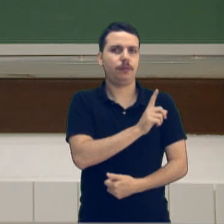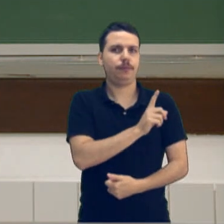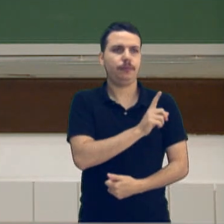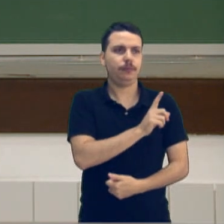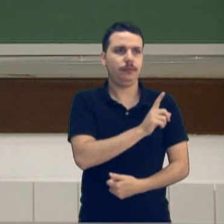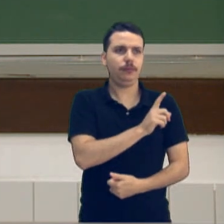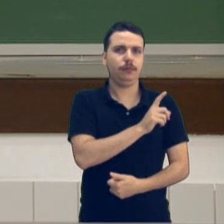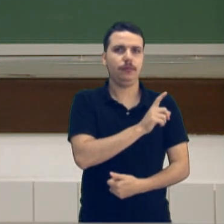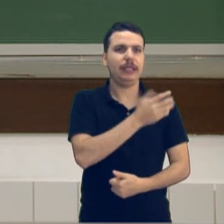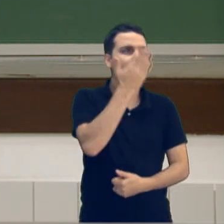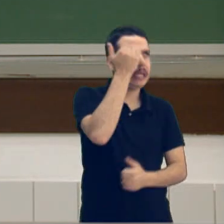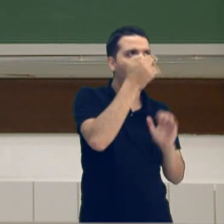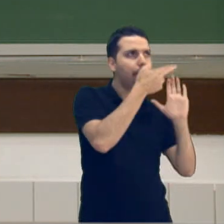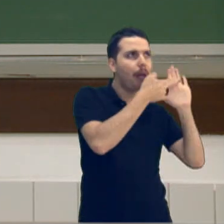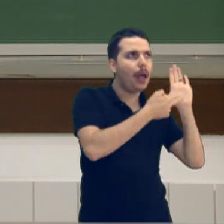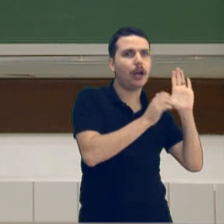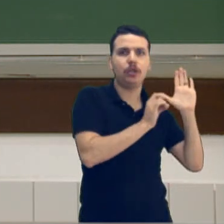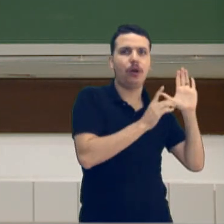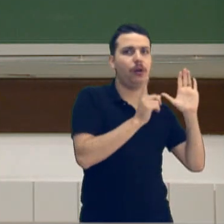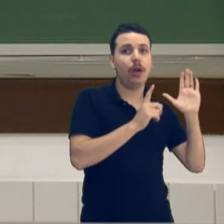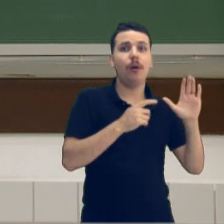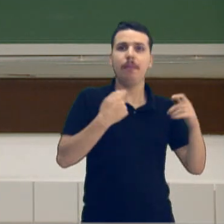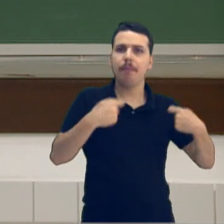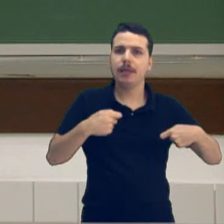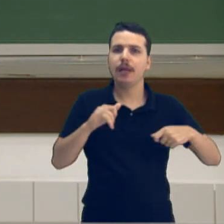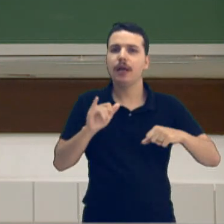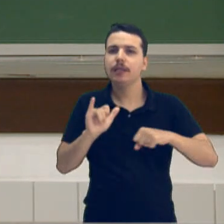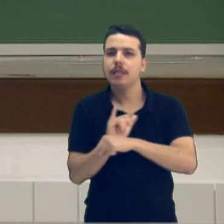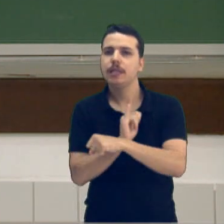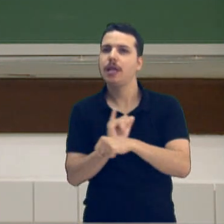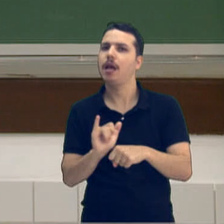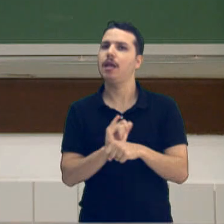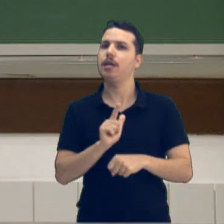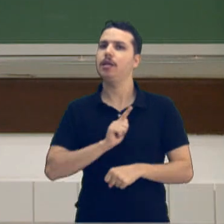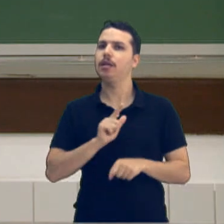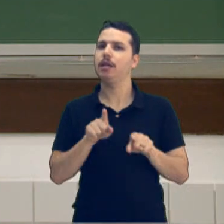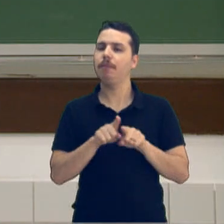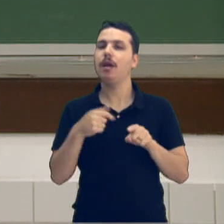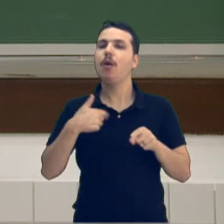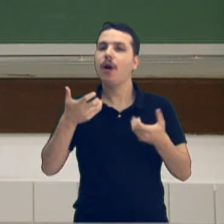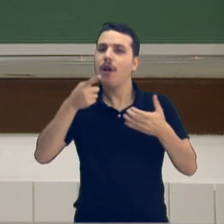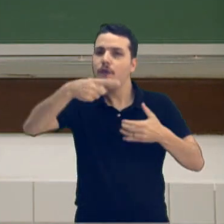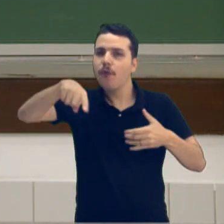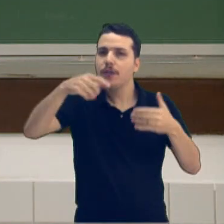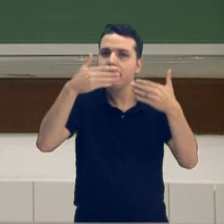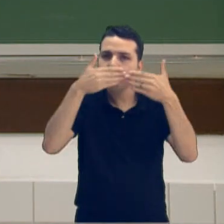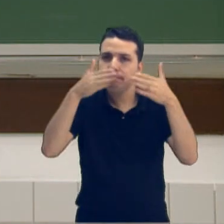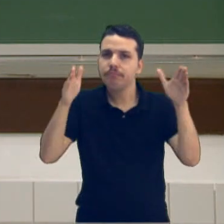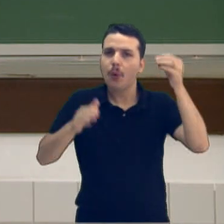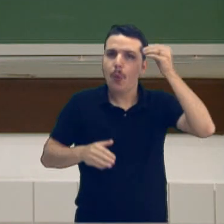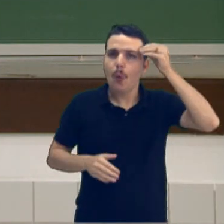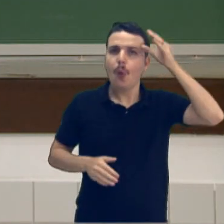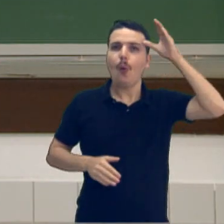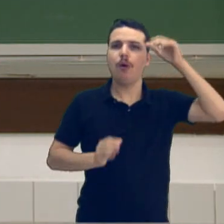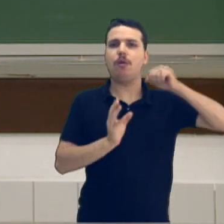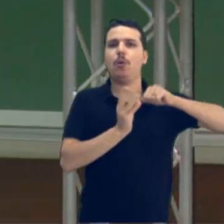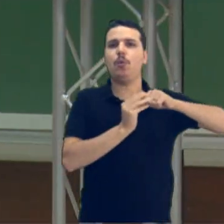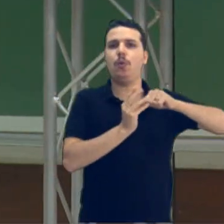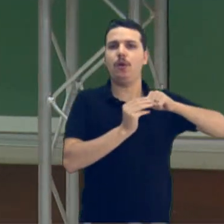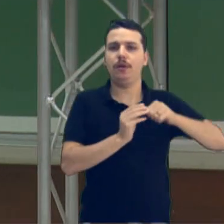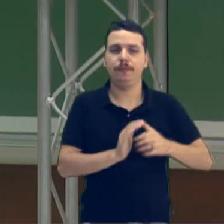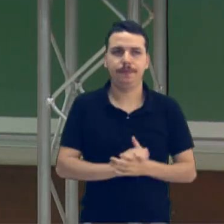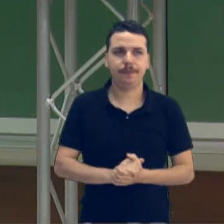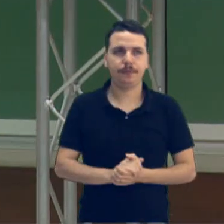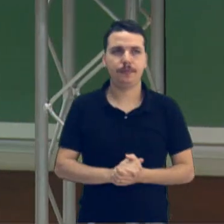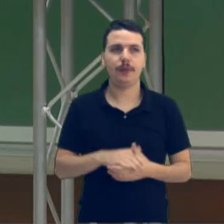Então, que vocês fiquem atentos e é isso que a prof quer que vocês ampliem o conhecimento de vocês, tá? Então, aqui,